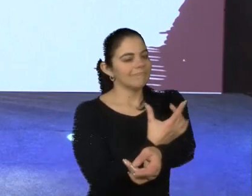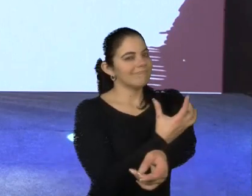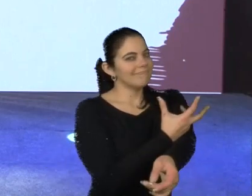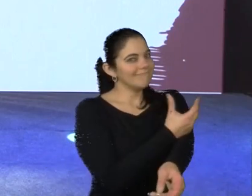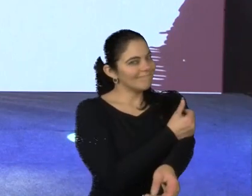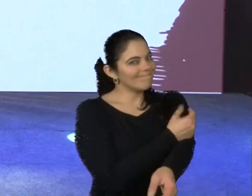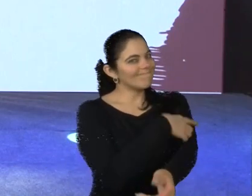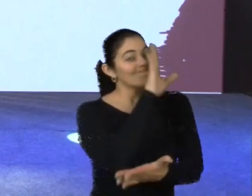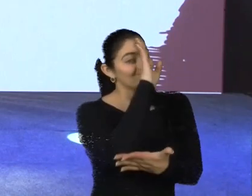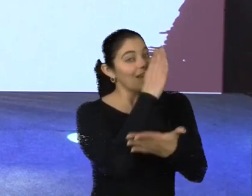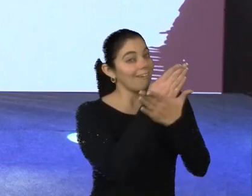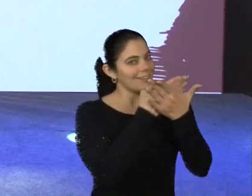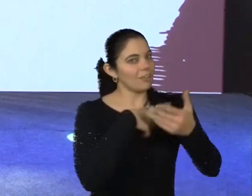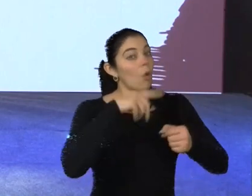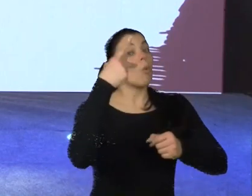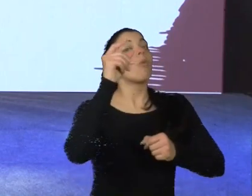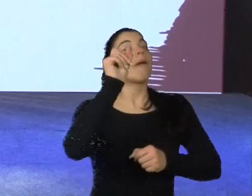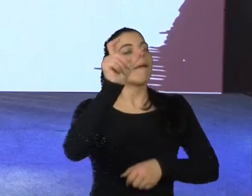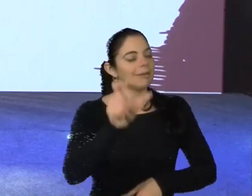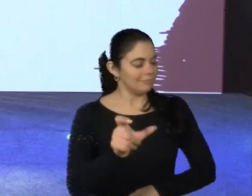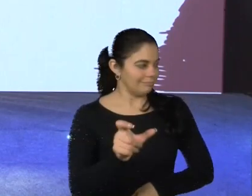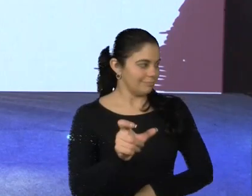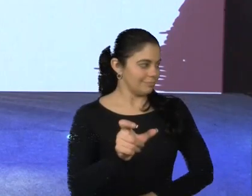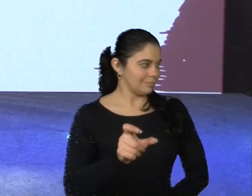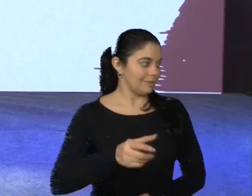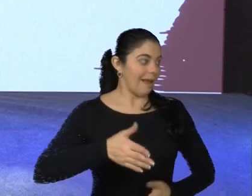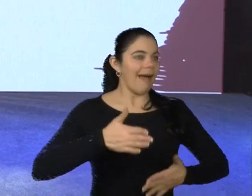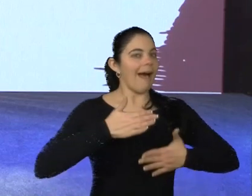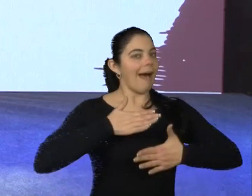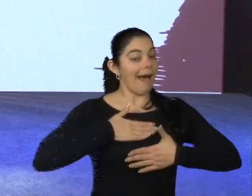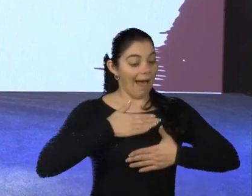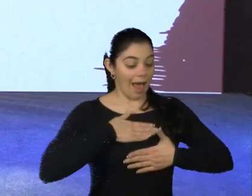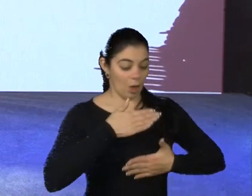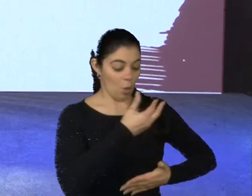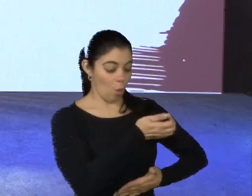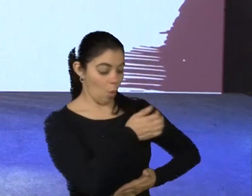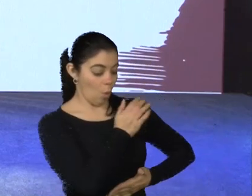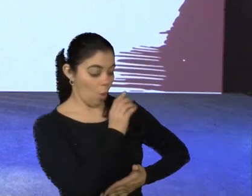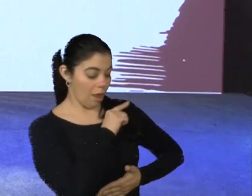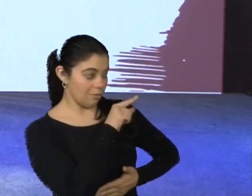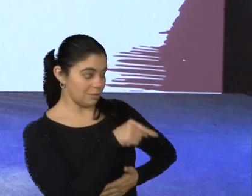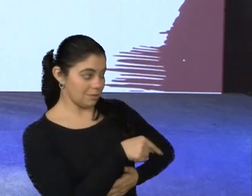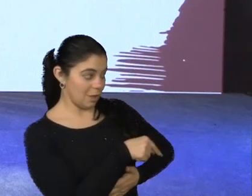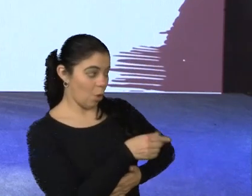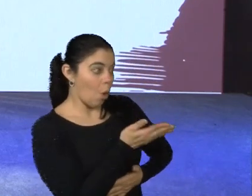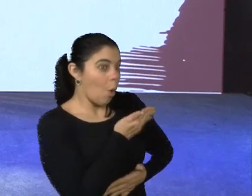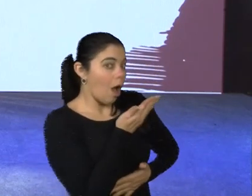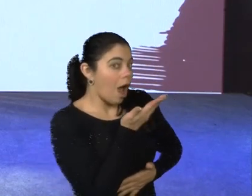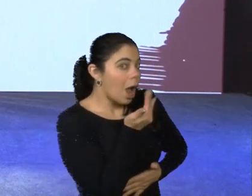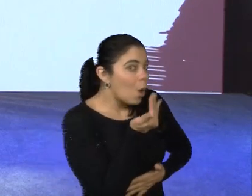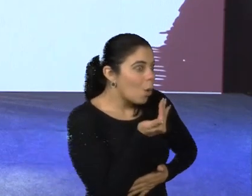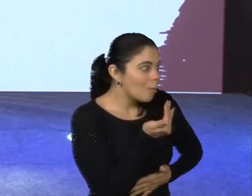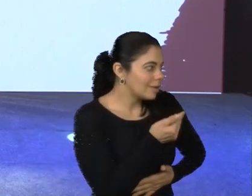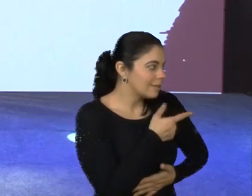nossas crenças. E aqui, meu coraçãozinho está aqui, a parte da comida. E aí,